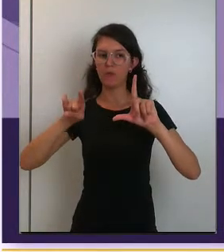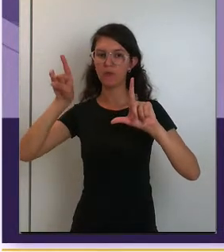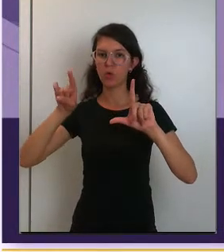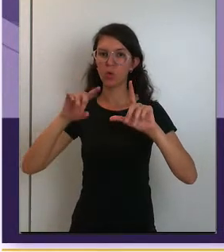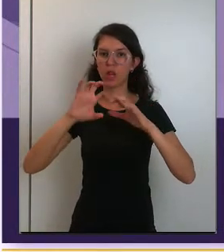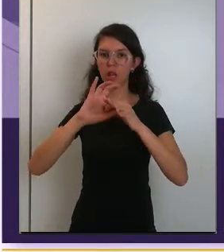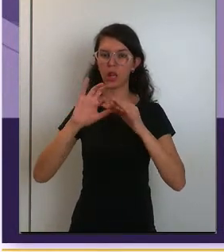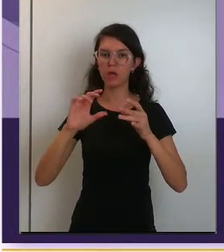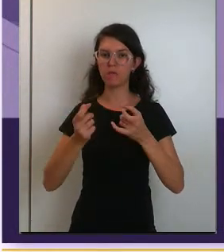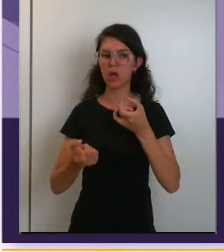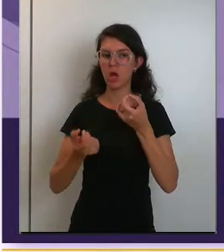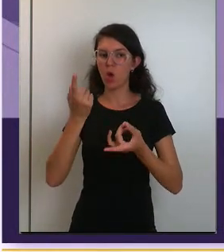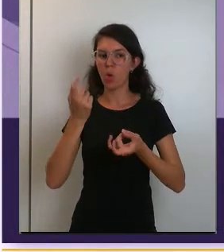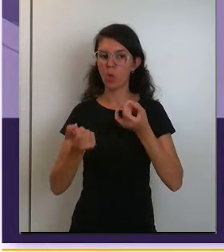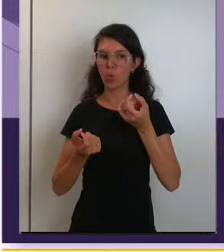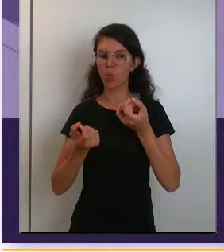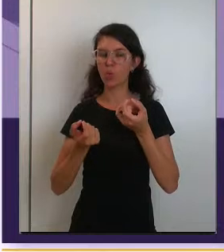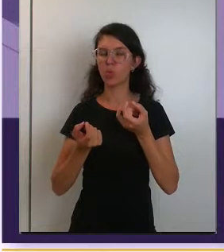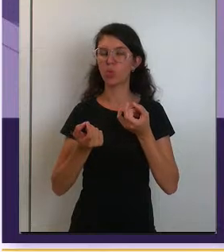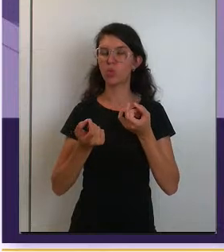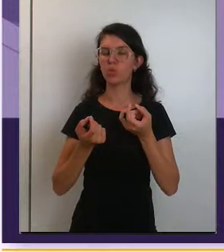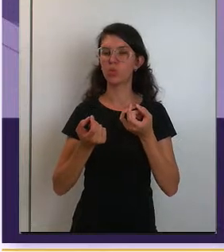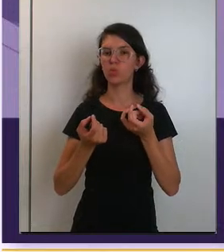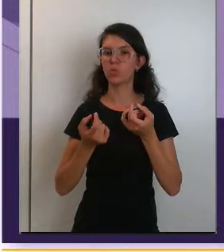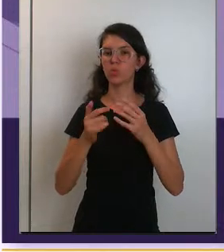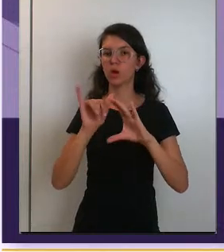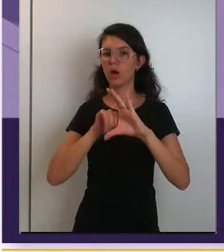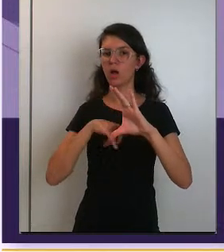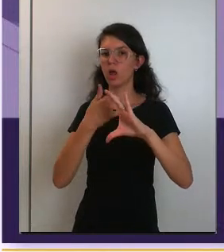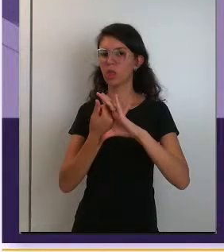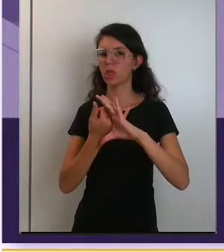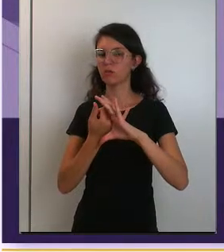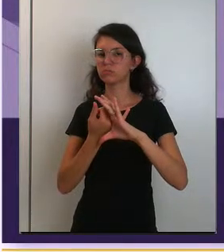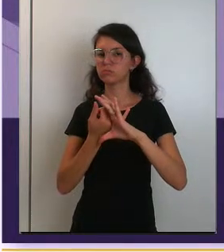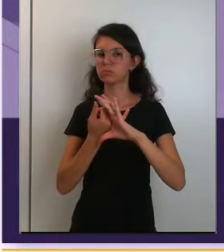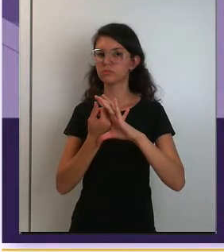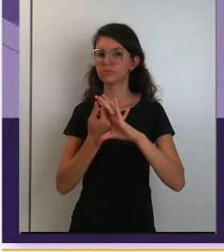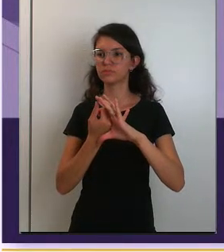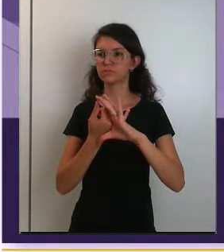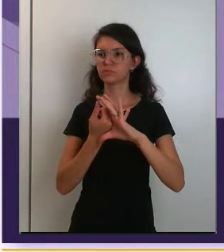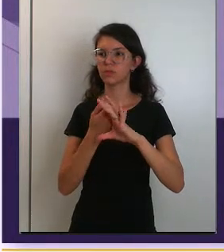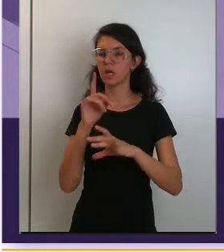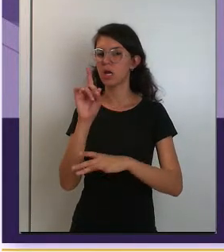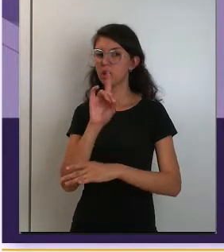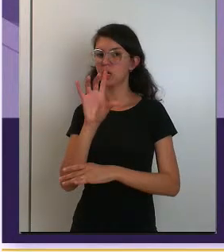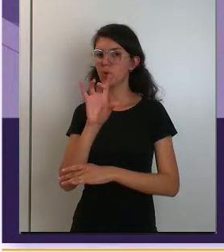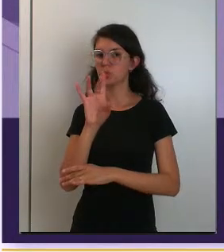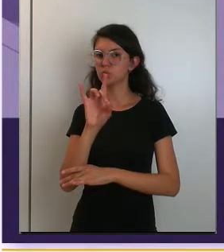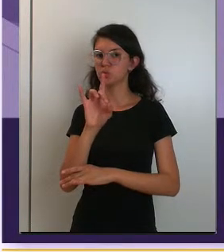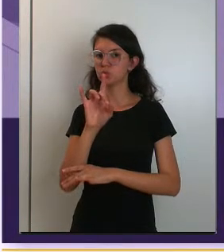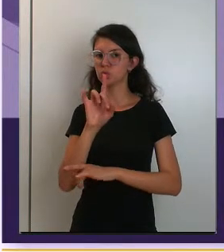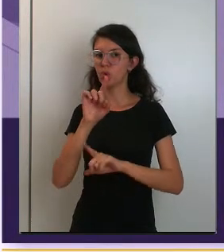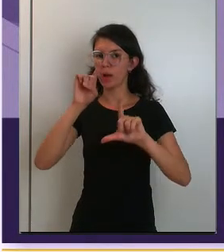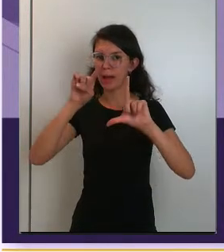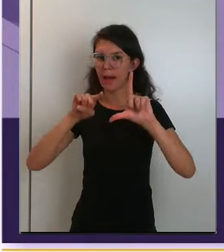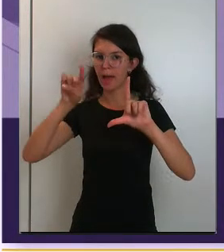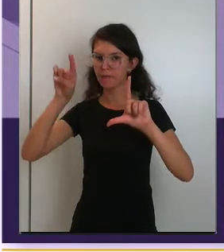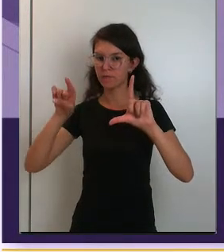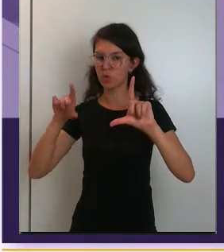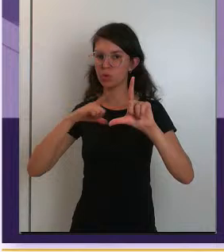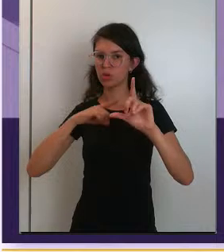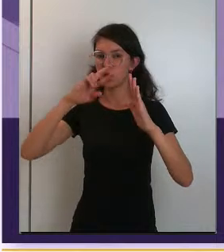canal. Sim, temos não só os gráficos, a gente tem um relatório